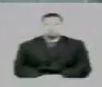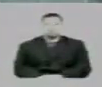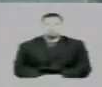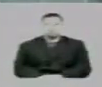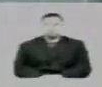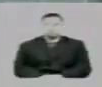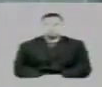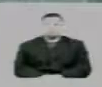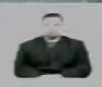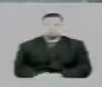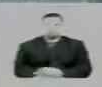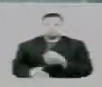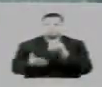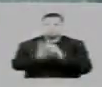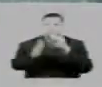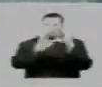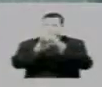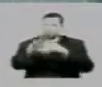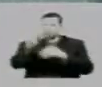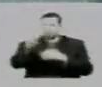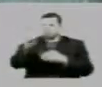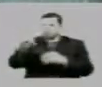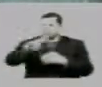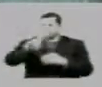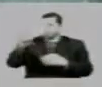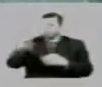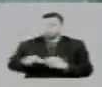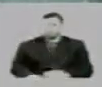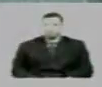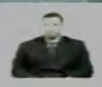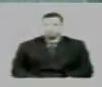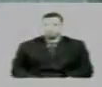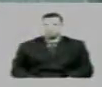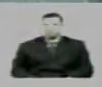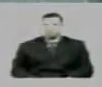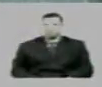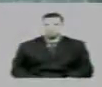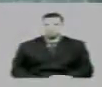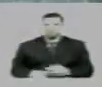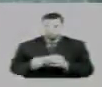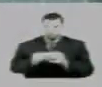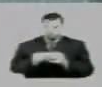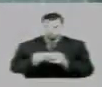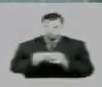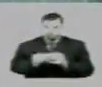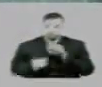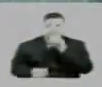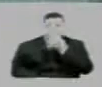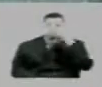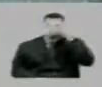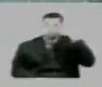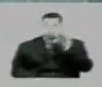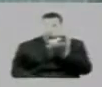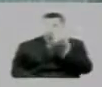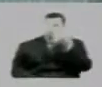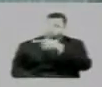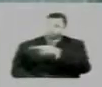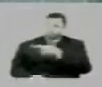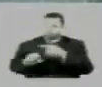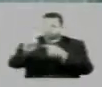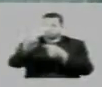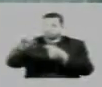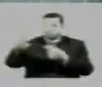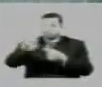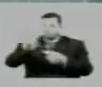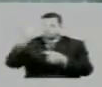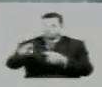governo contraia empréstimo na ordem de 800 milhões de reais para a obra do monotrilho. É bom lembrar que a esses